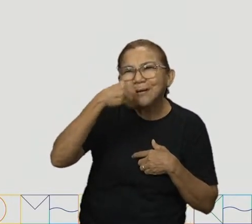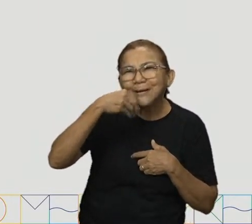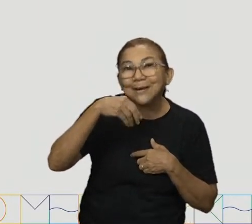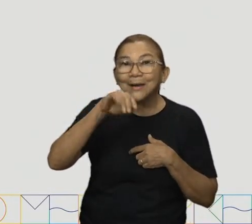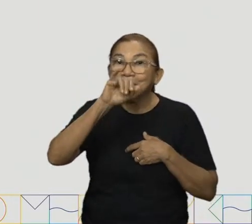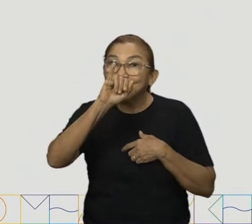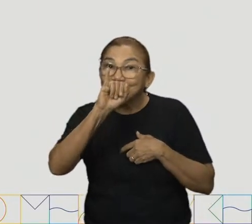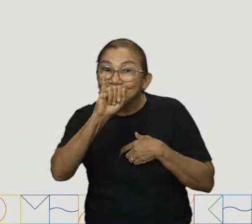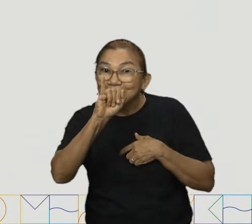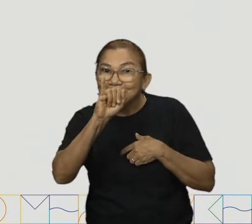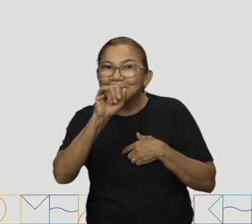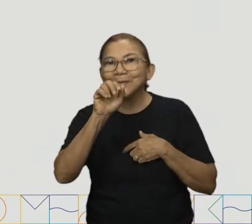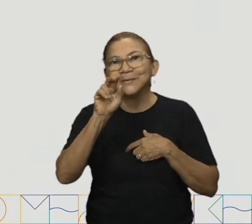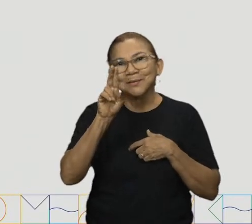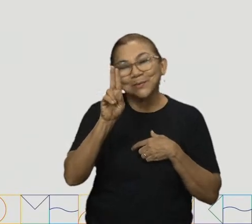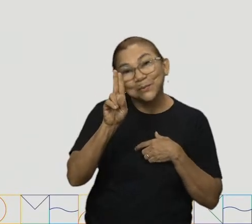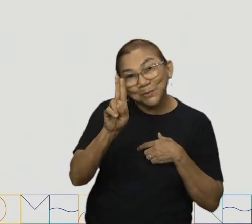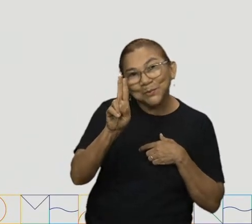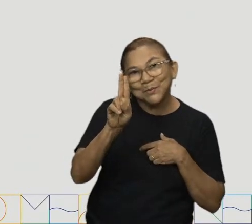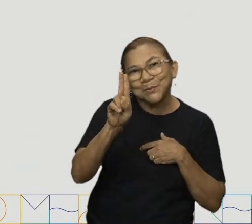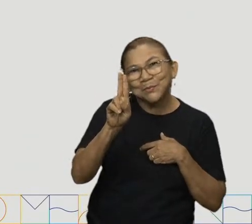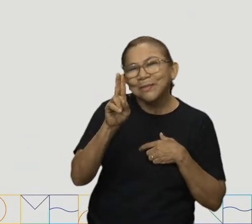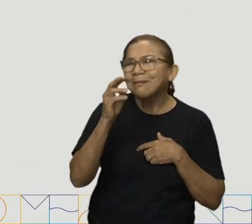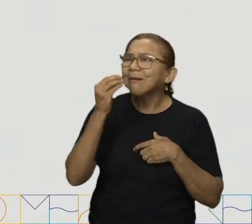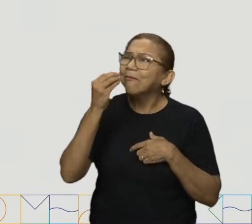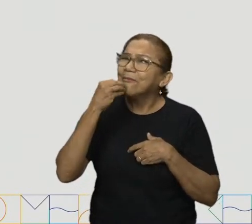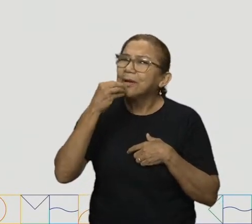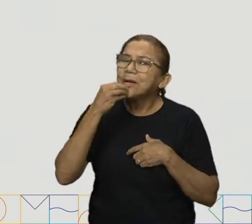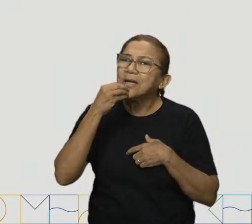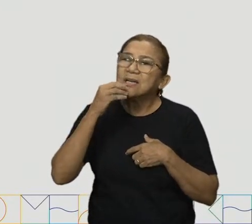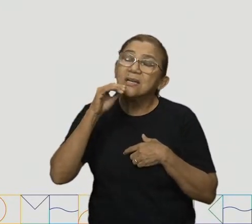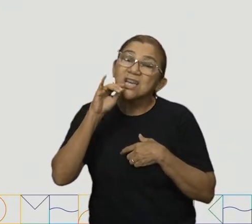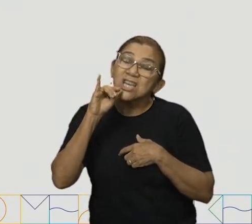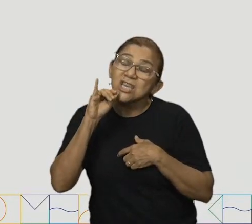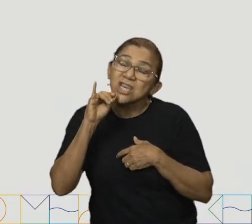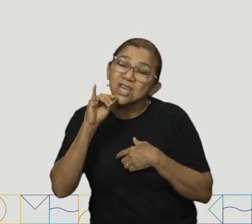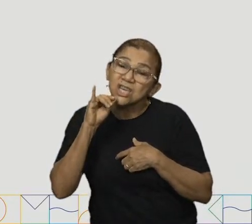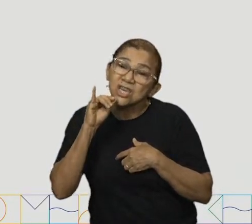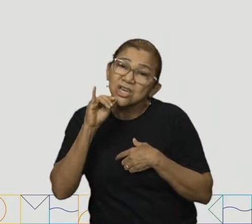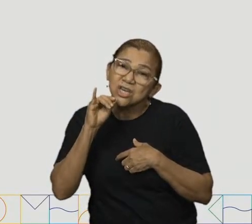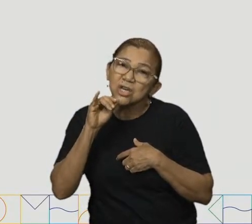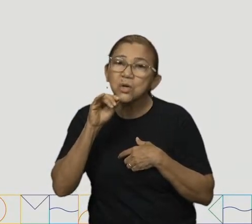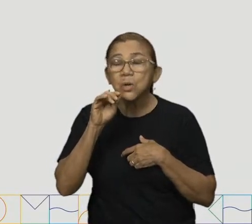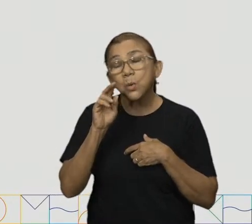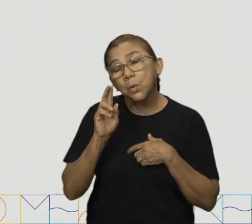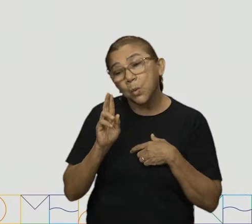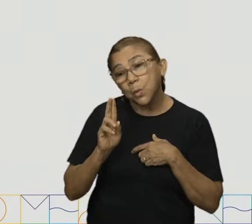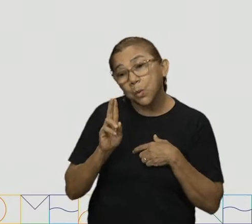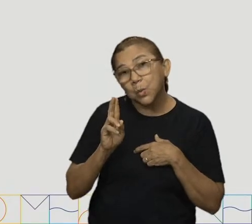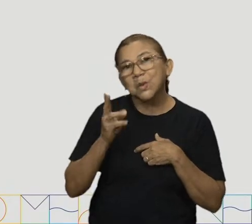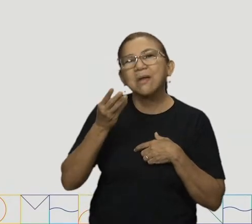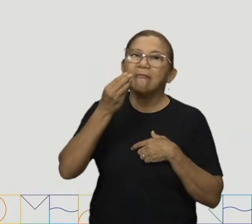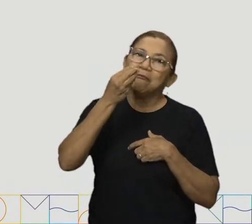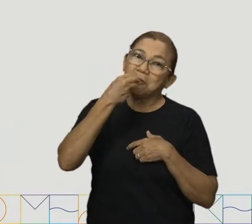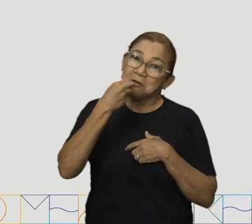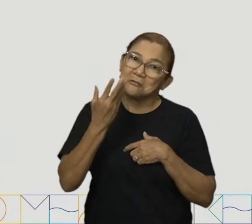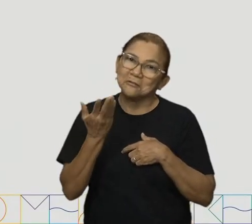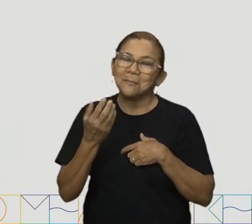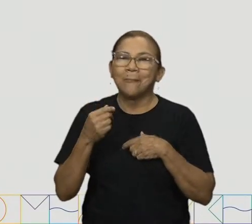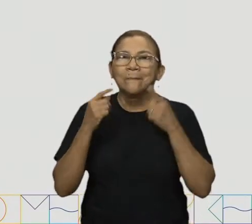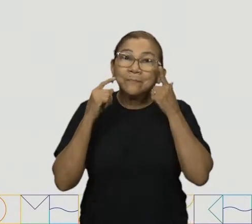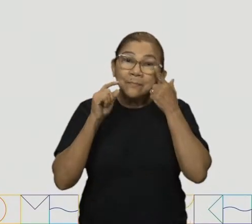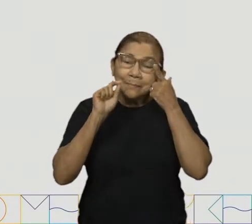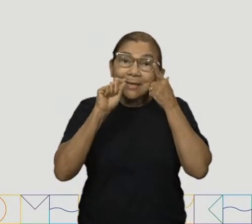fraquinha e que elas são representadas pelo I e o U? Pois é, são esses dois fonemas, I e U. Algumas